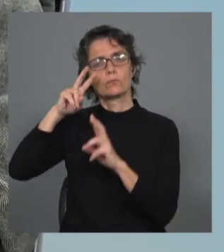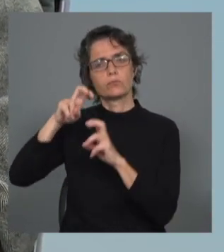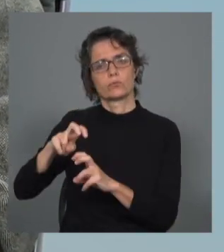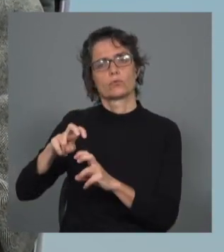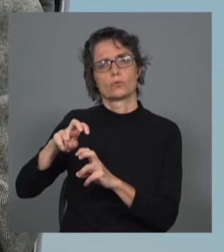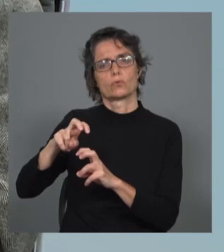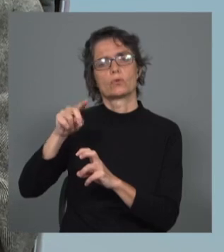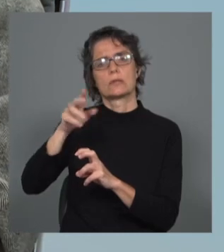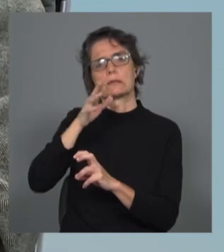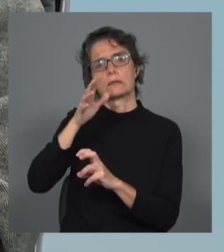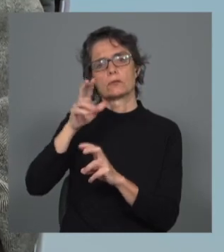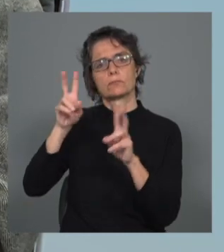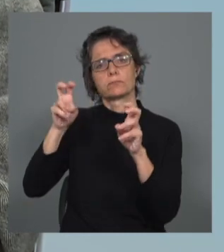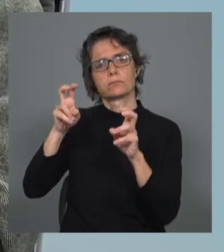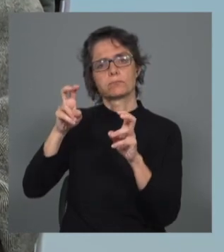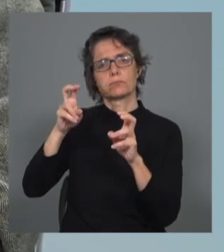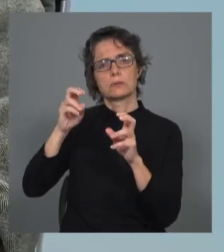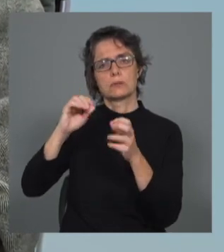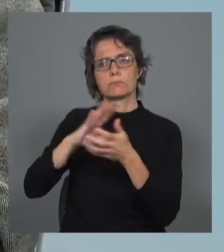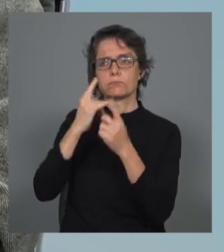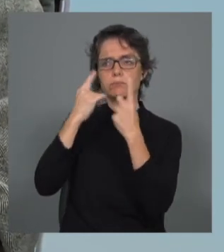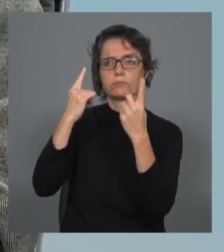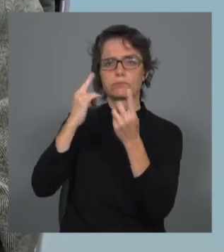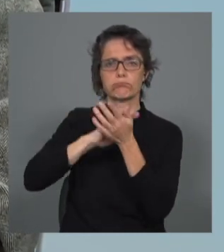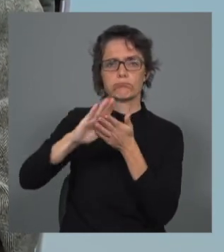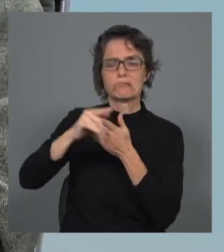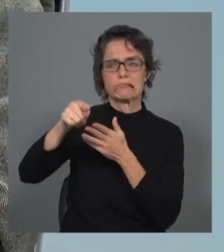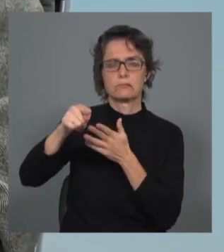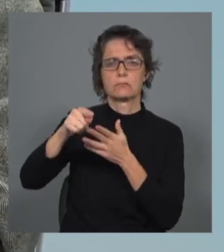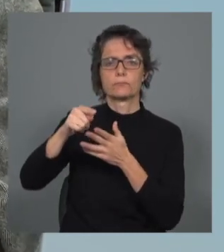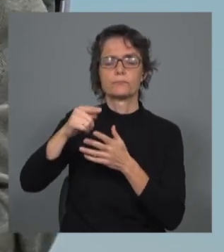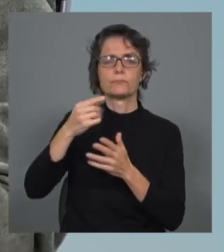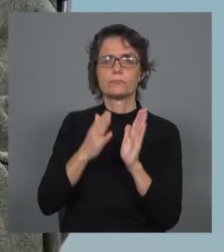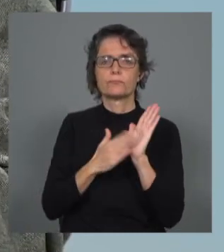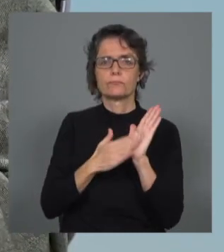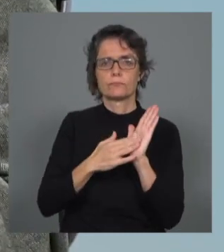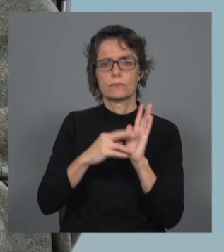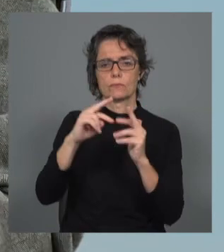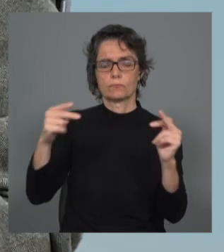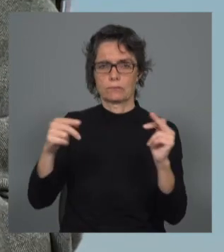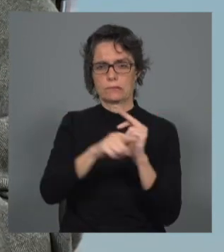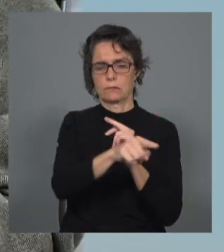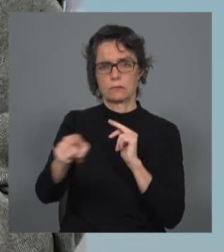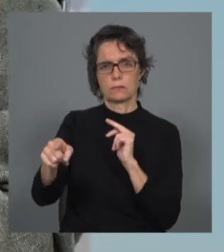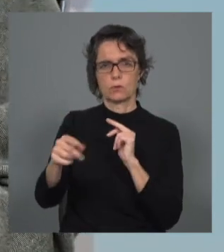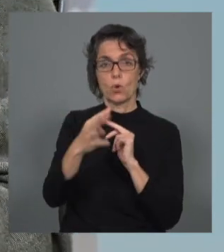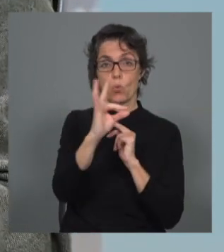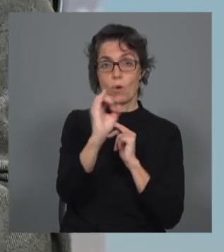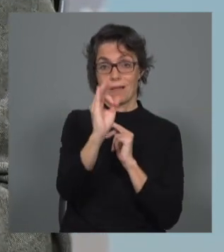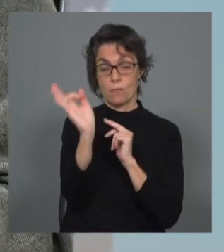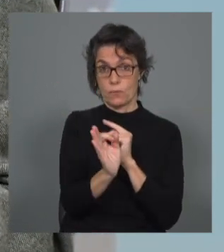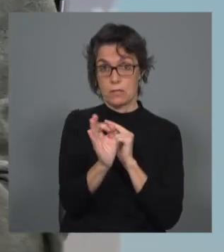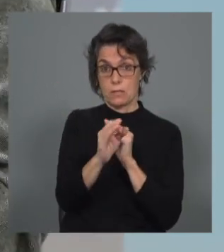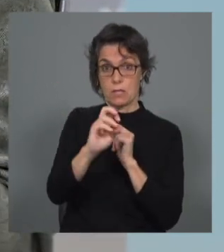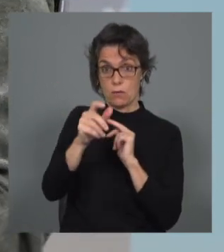mostrou que hoje 40% dos municípios portugueses já não têm nenhum jornal, nem